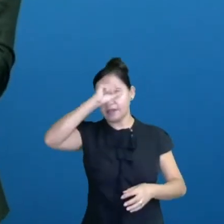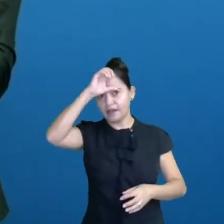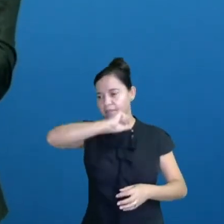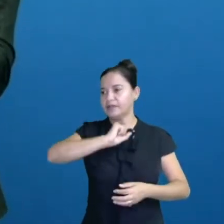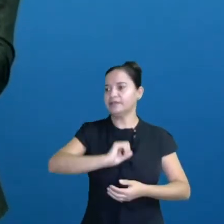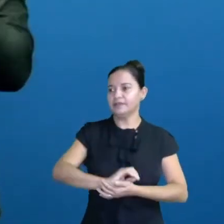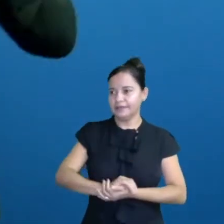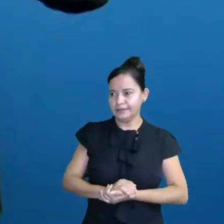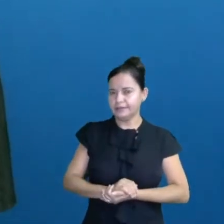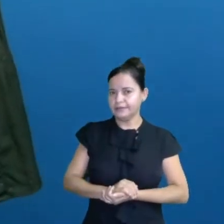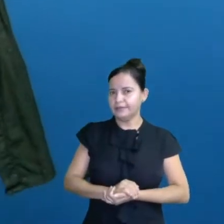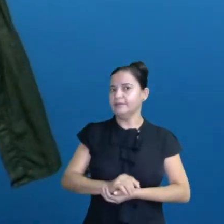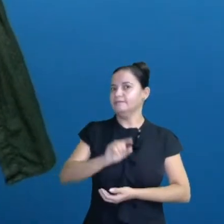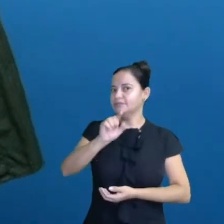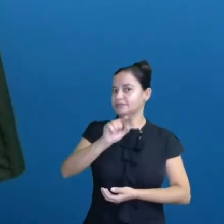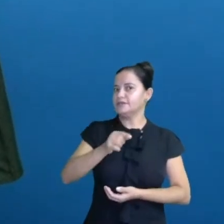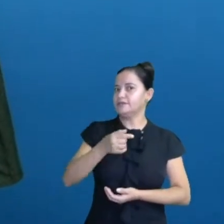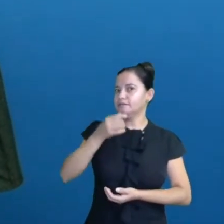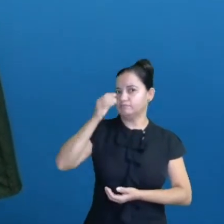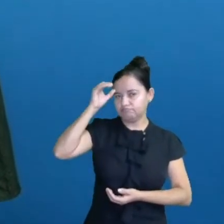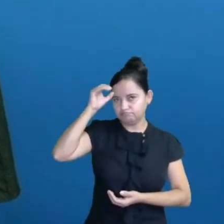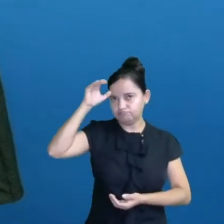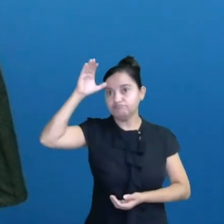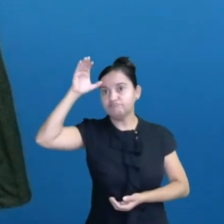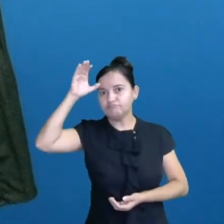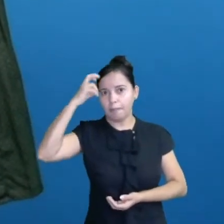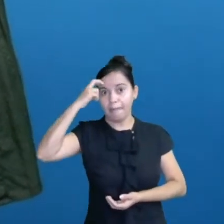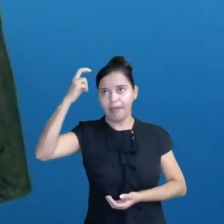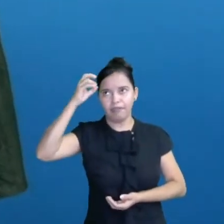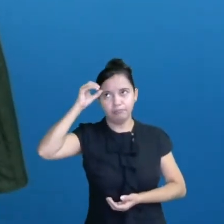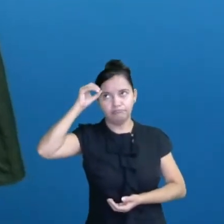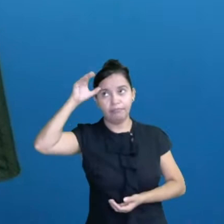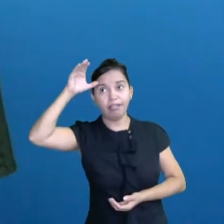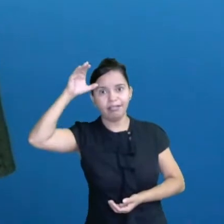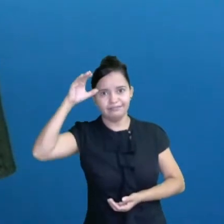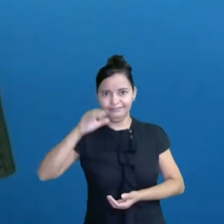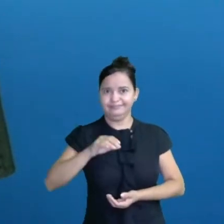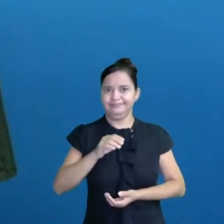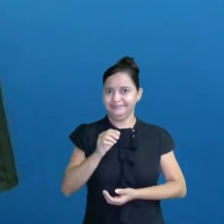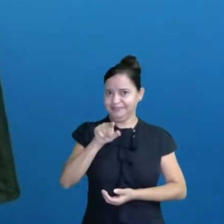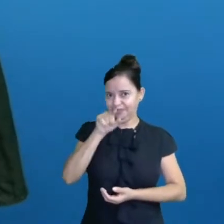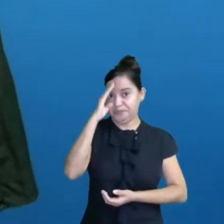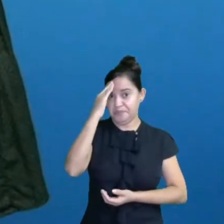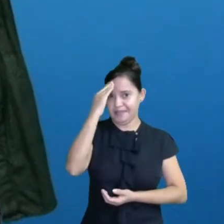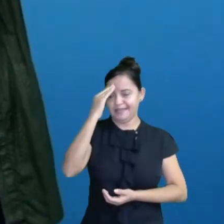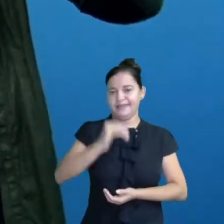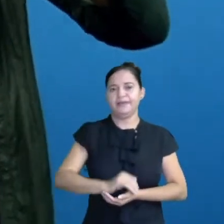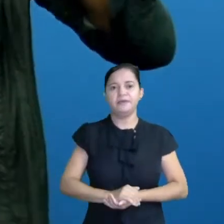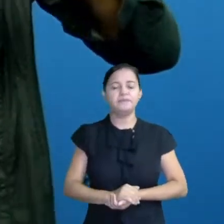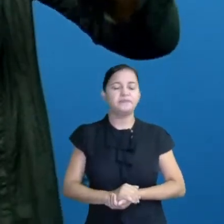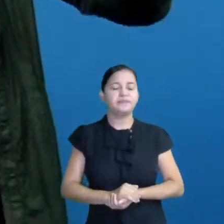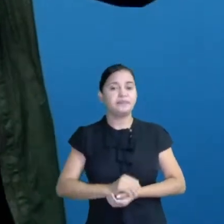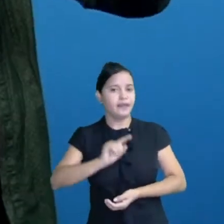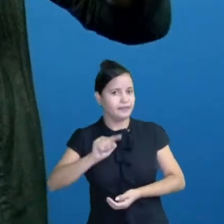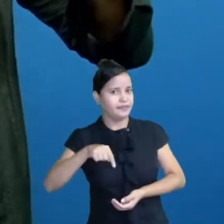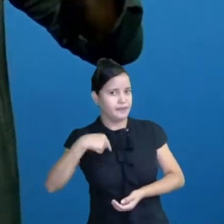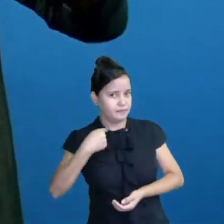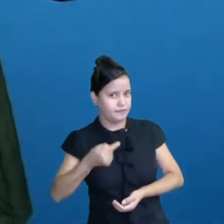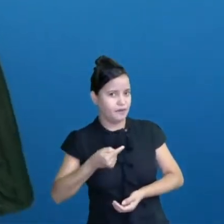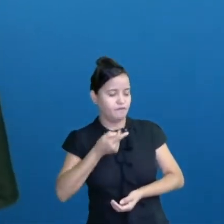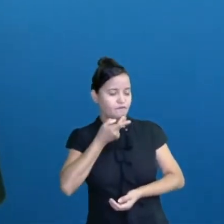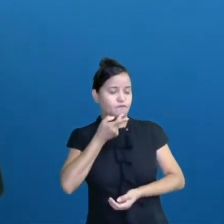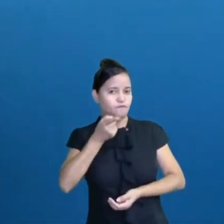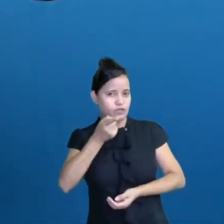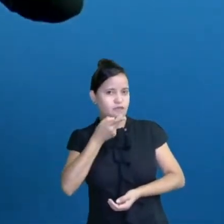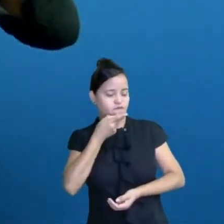ser metabolizado para aumentar o quê? Teu repertório intelectual, aumentar teu calibre mental. Tá certo? E depois você dizer para todo mundo que está